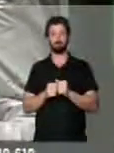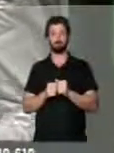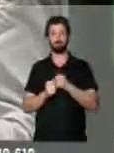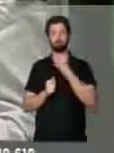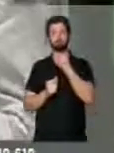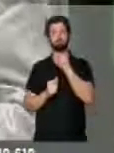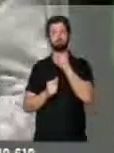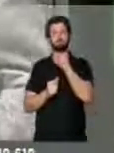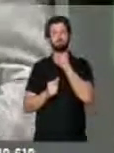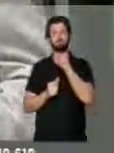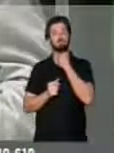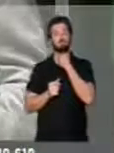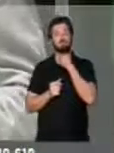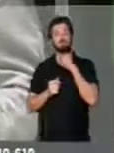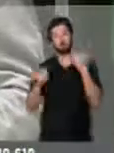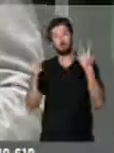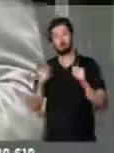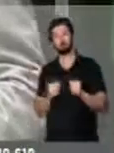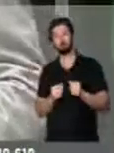E